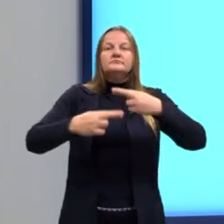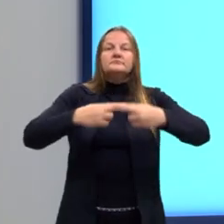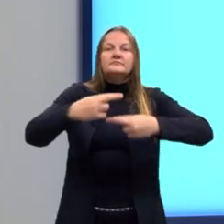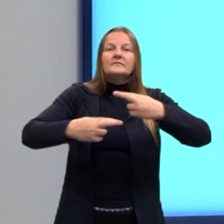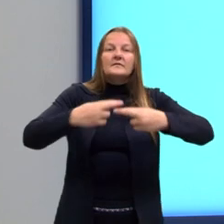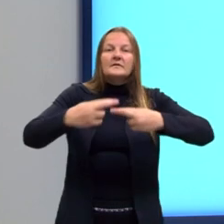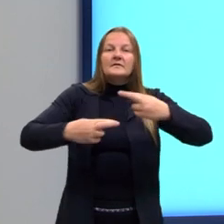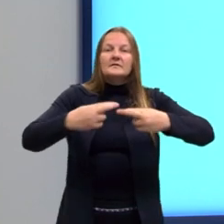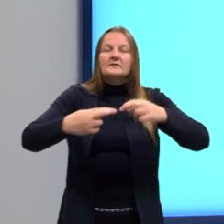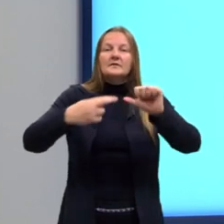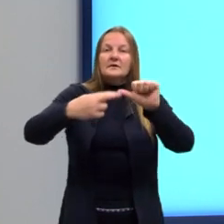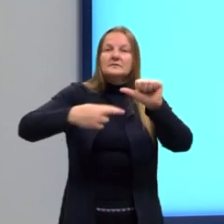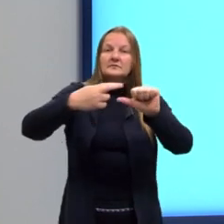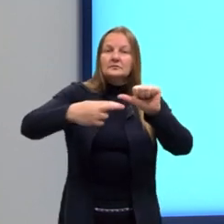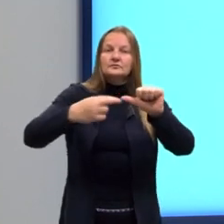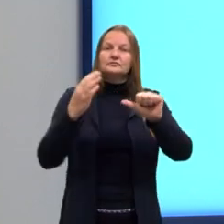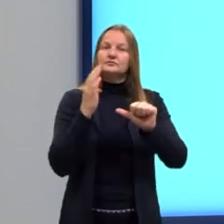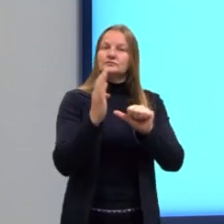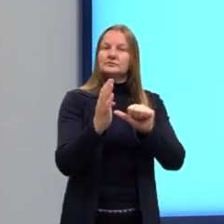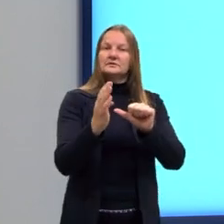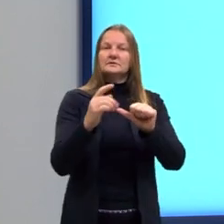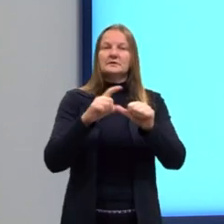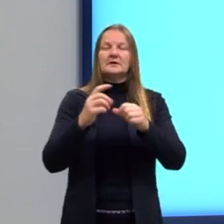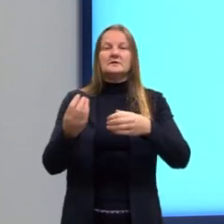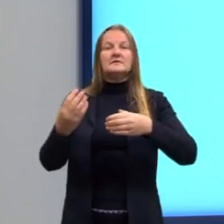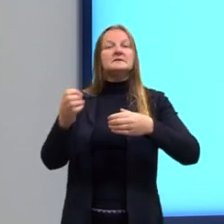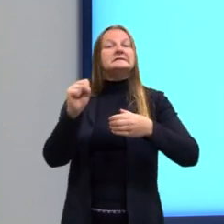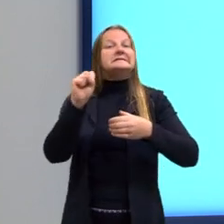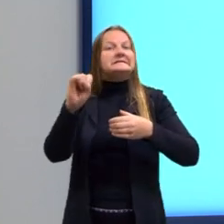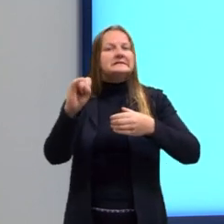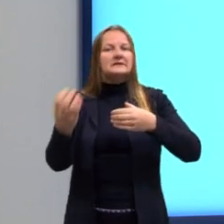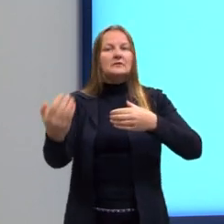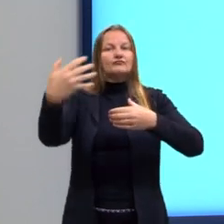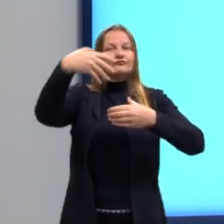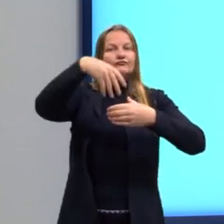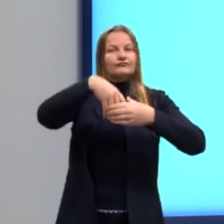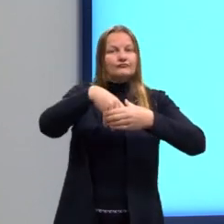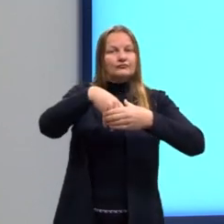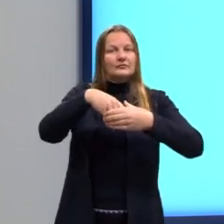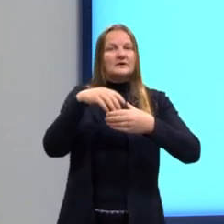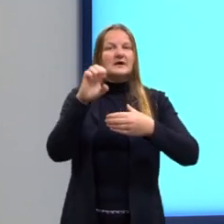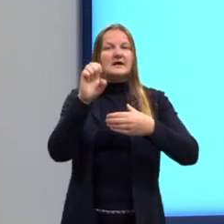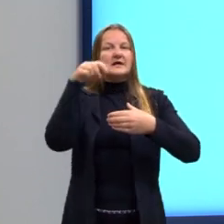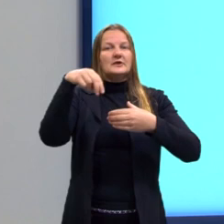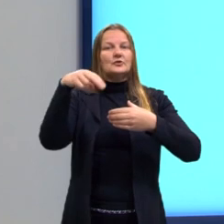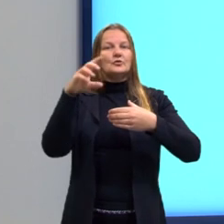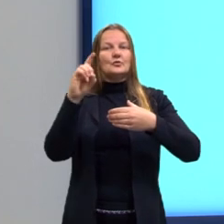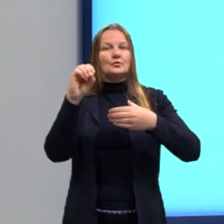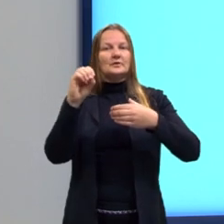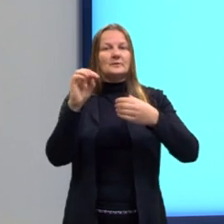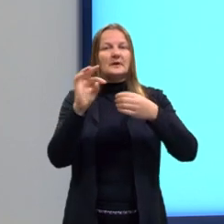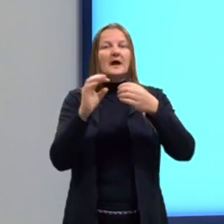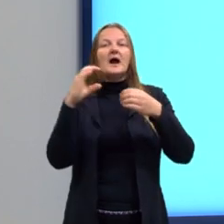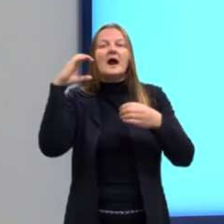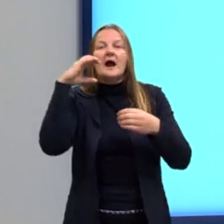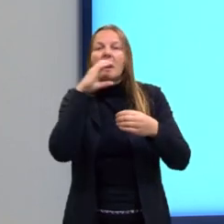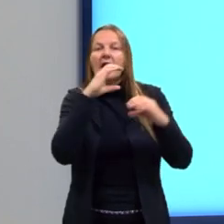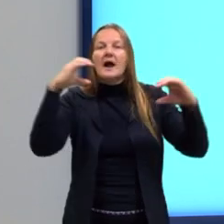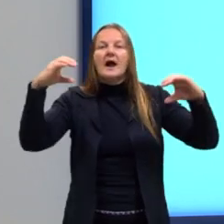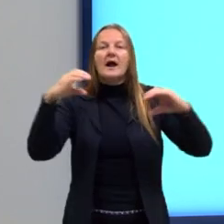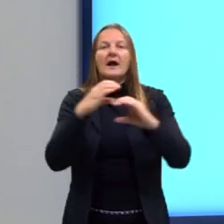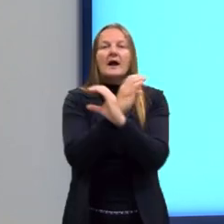quando for a reação direta quando for endotérmica Ou seja quando ela absorve calor e o